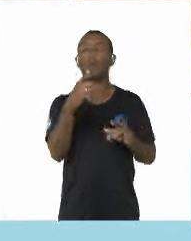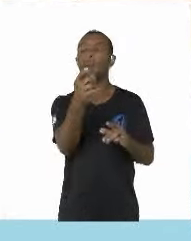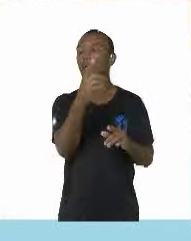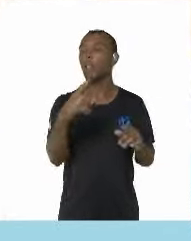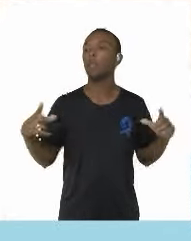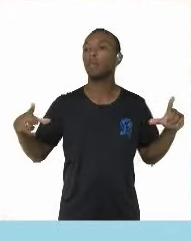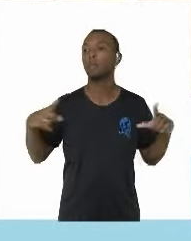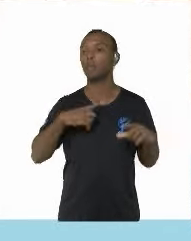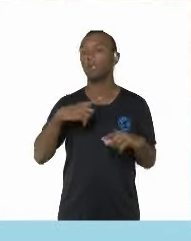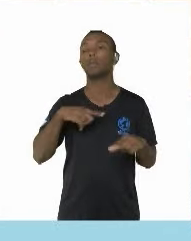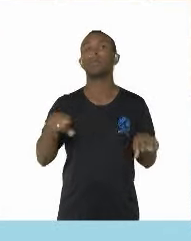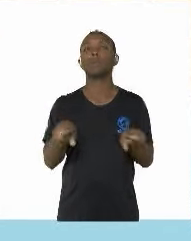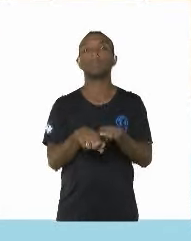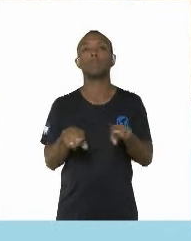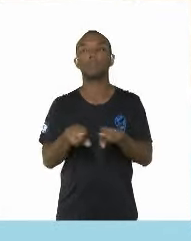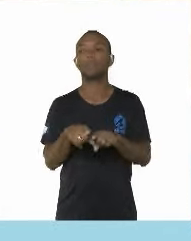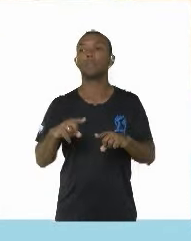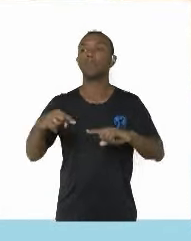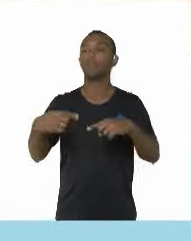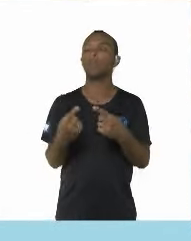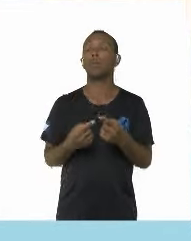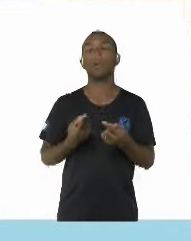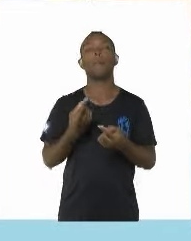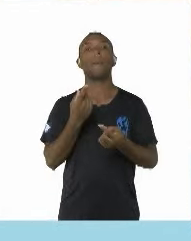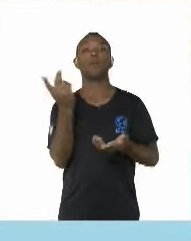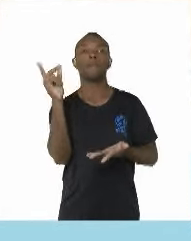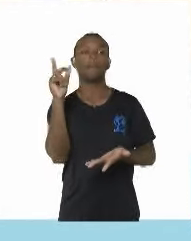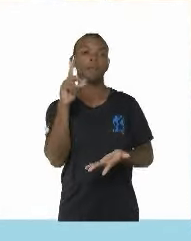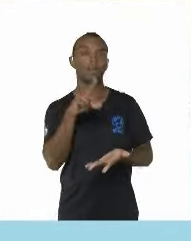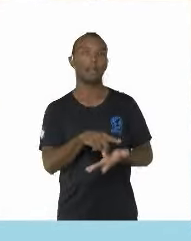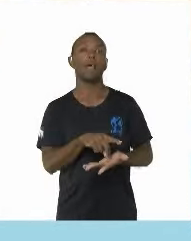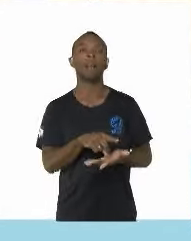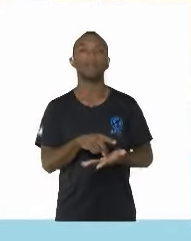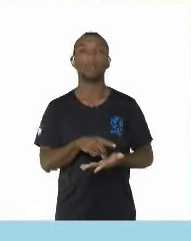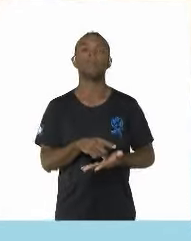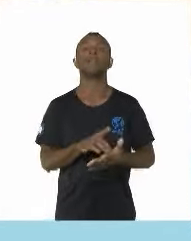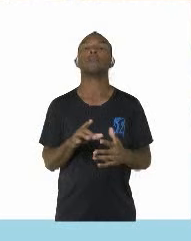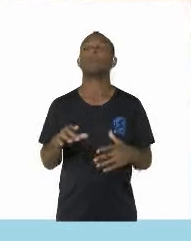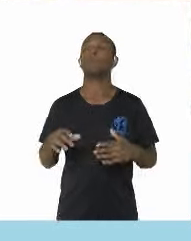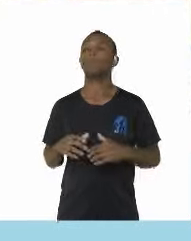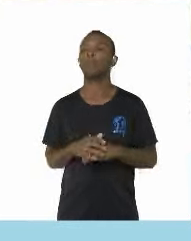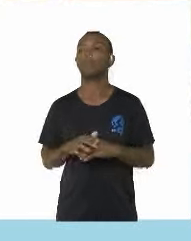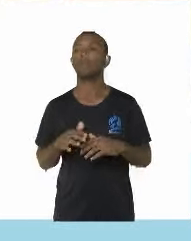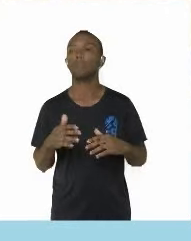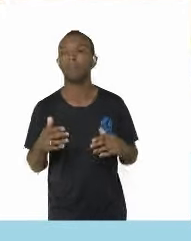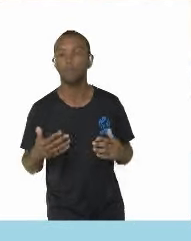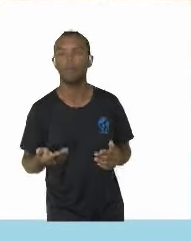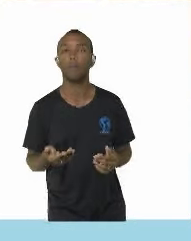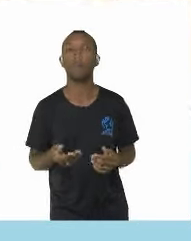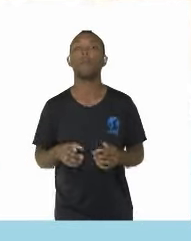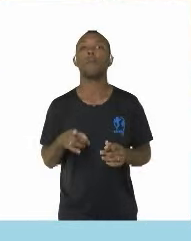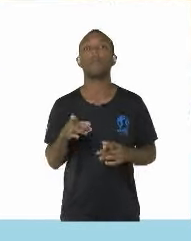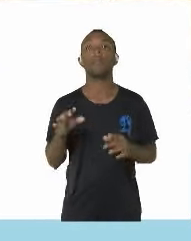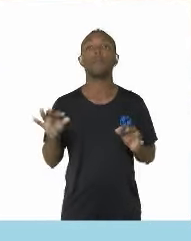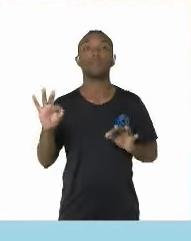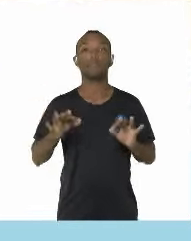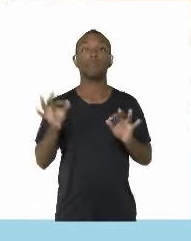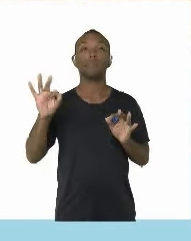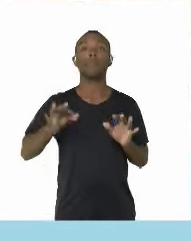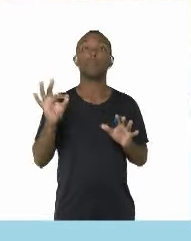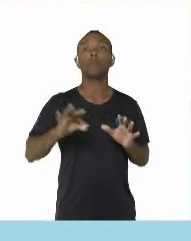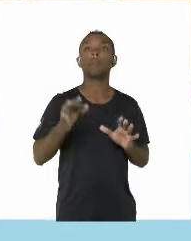artificial e depois ela transformou isso em real. Então, ela trouxe isso para o real. Né? Ela, de fato, confeccionou essas